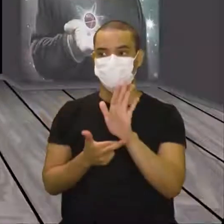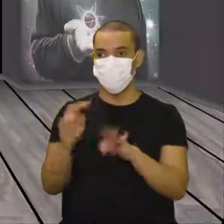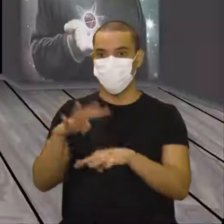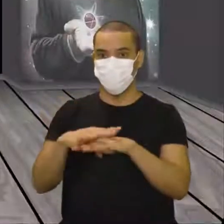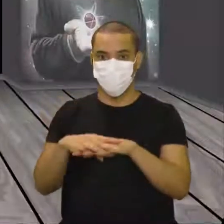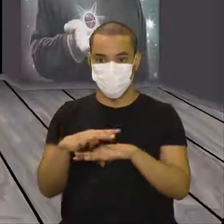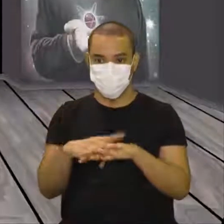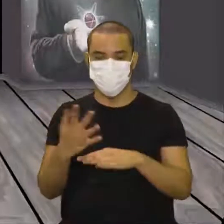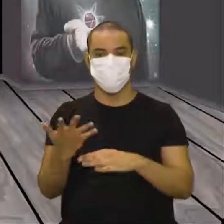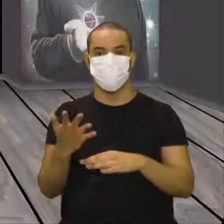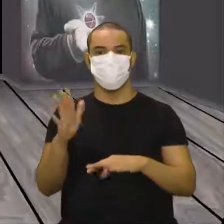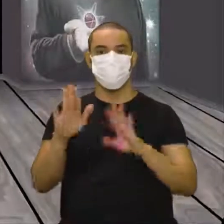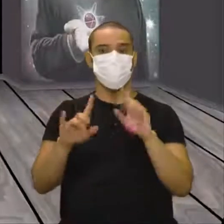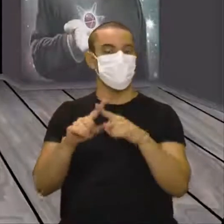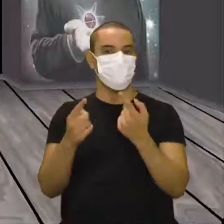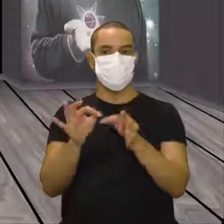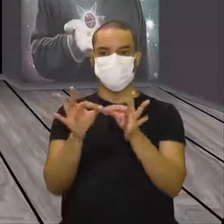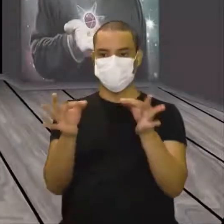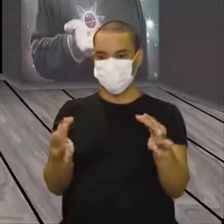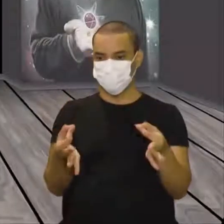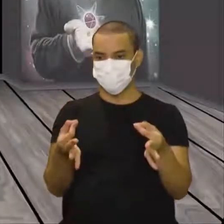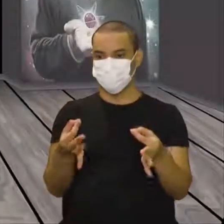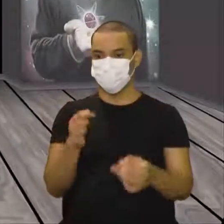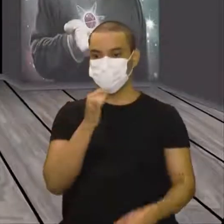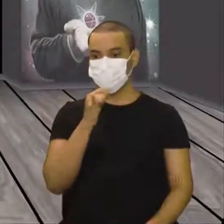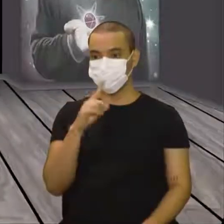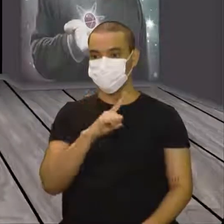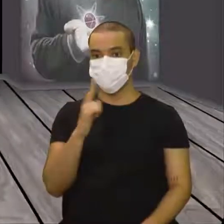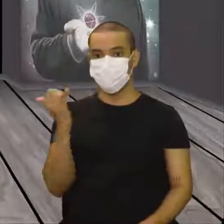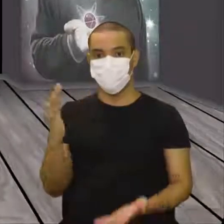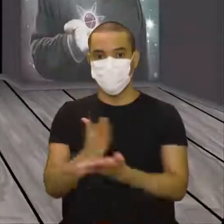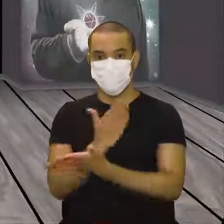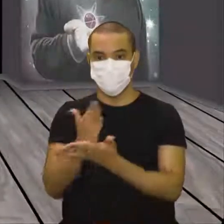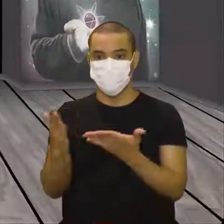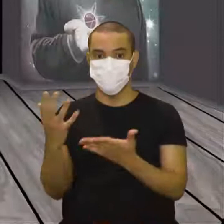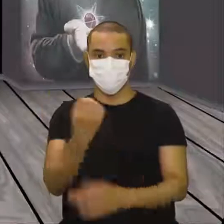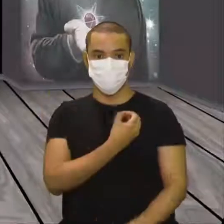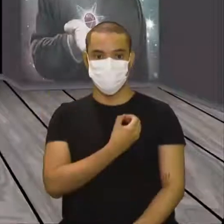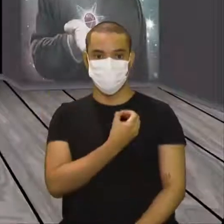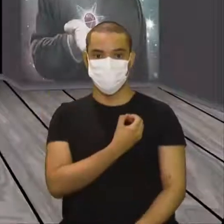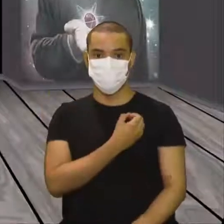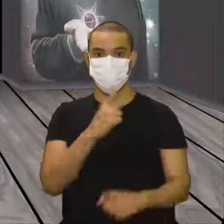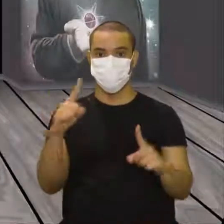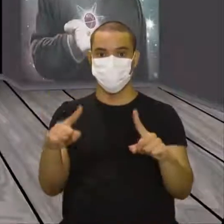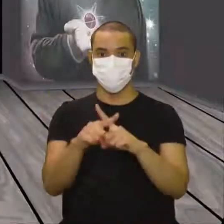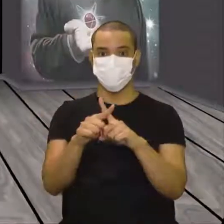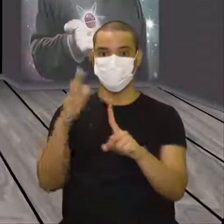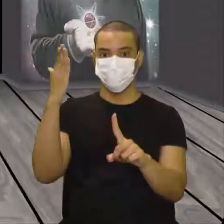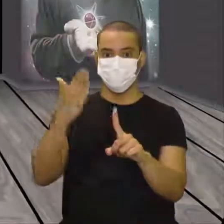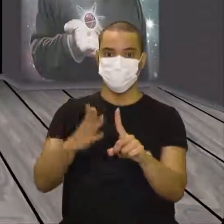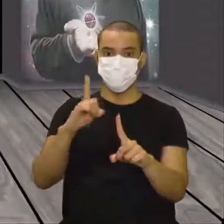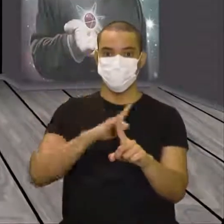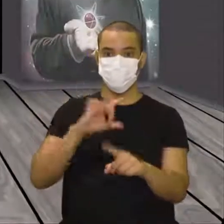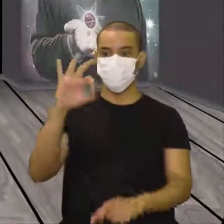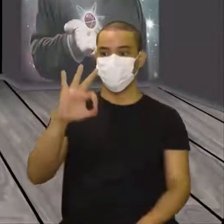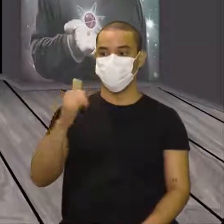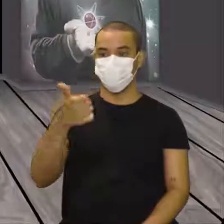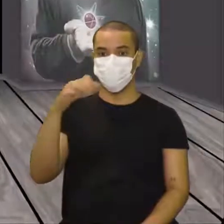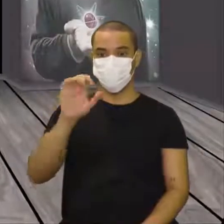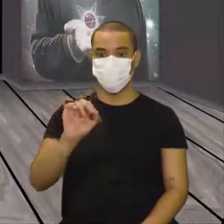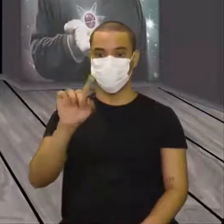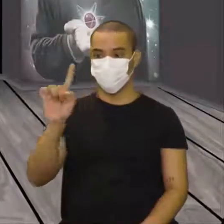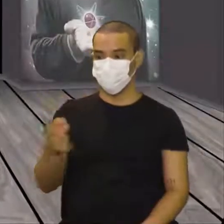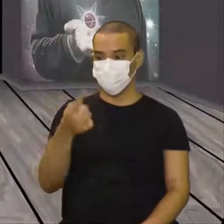matemática, mas a questão é muito simples. Vocês viram ali que só pegaram alguns números, multiplicou direto, pegou a potência de 10, voltou